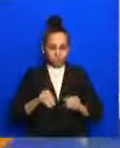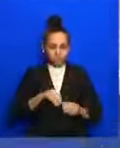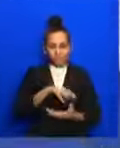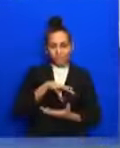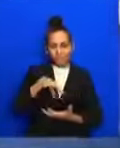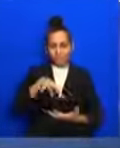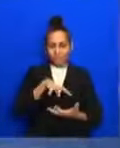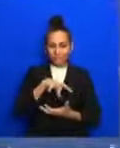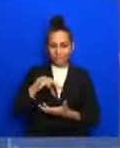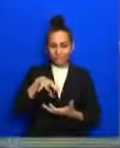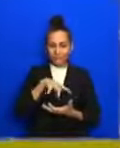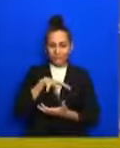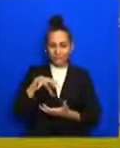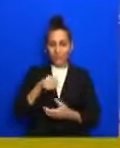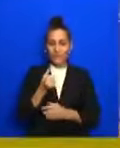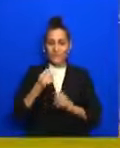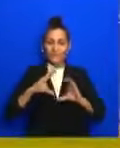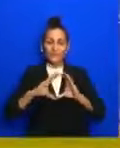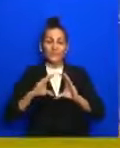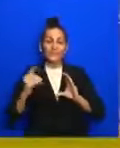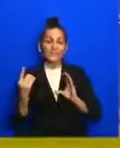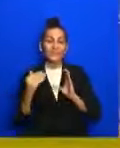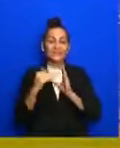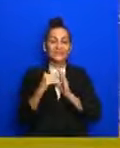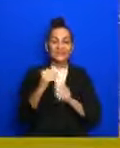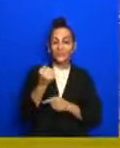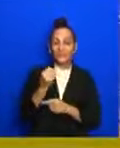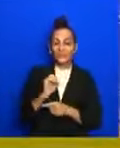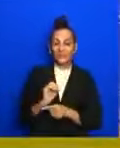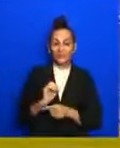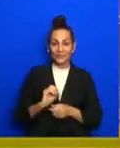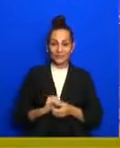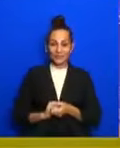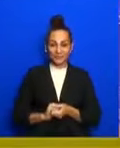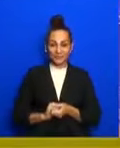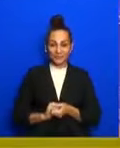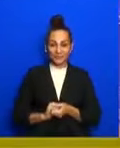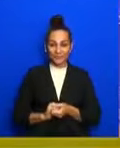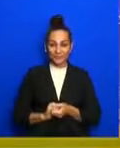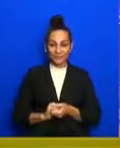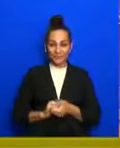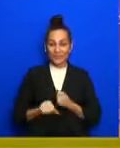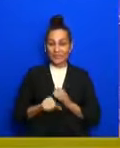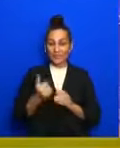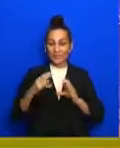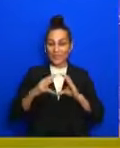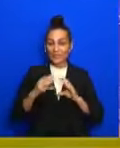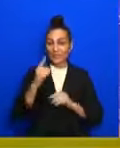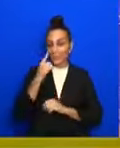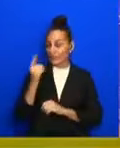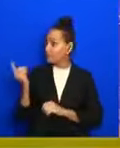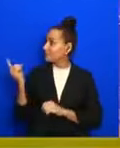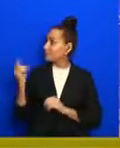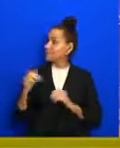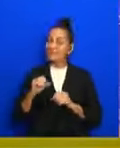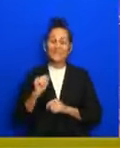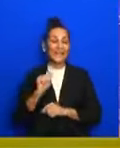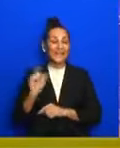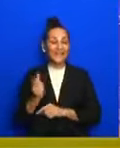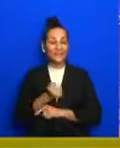Globo carregado, embaralhando, 80 bolas numeradas de 0 a 80. A primeira dezena na tela, bola